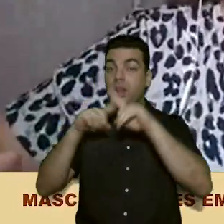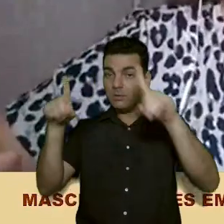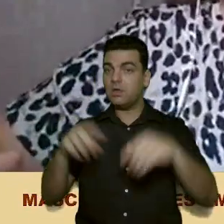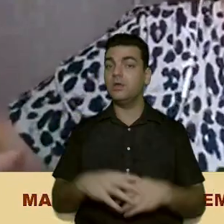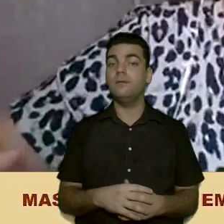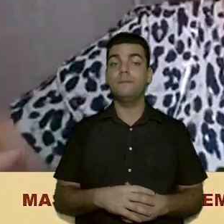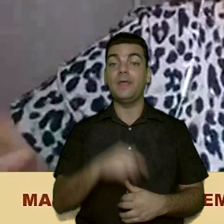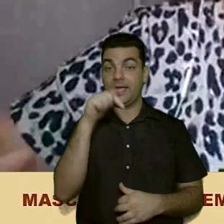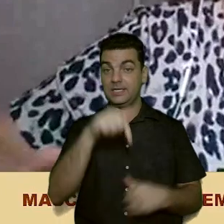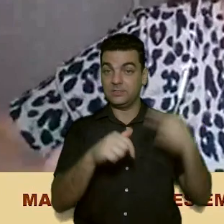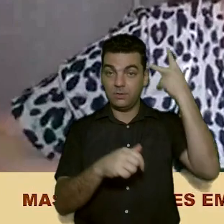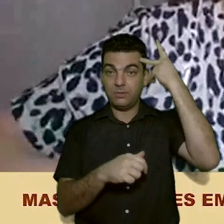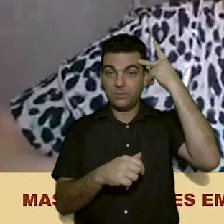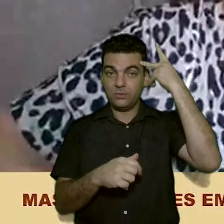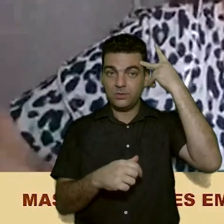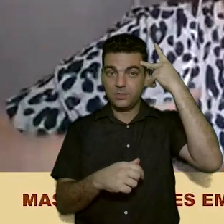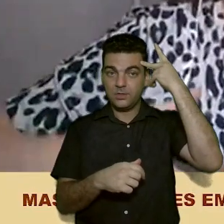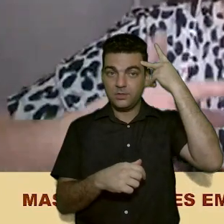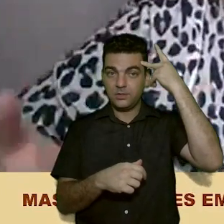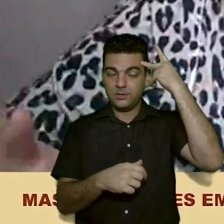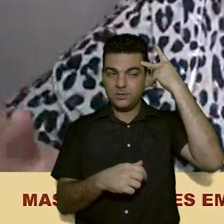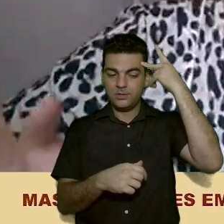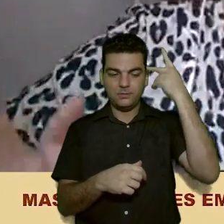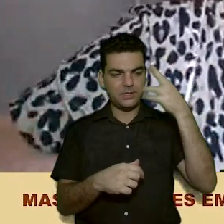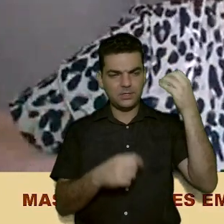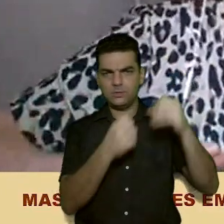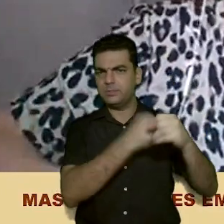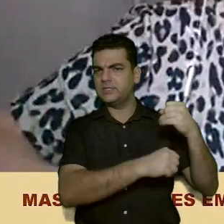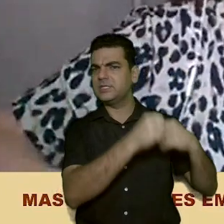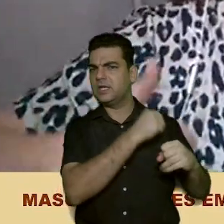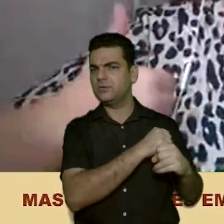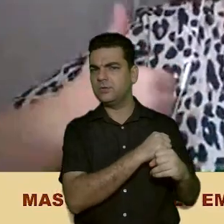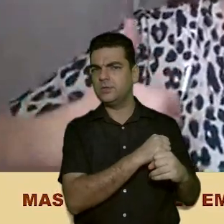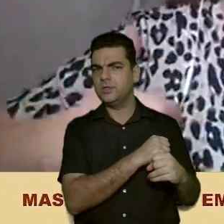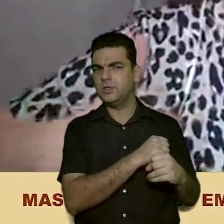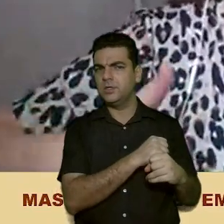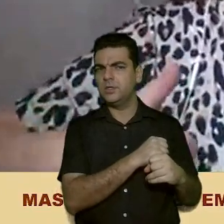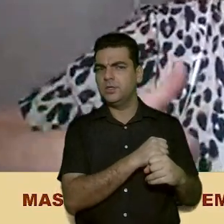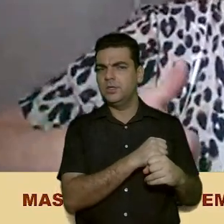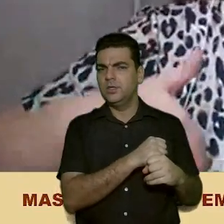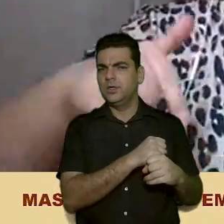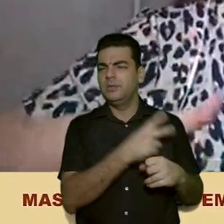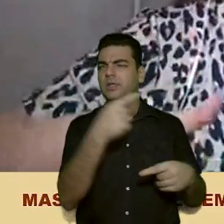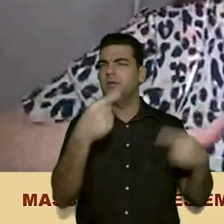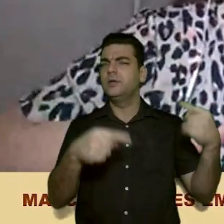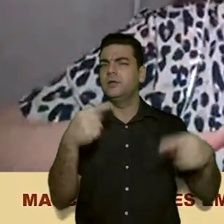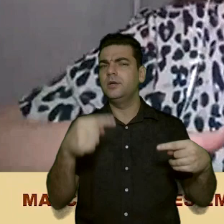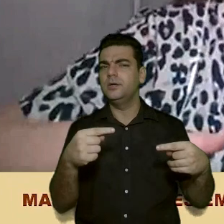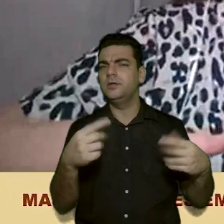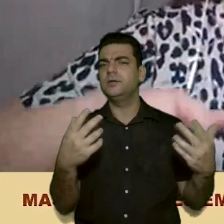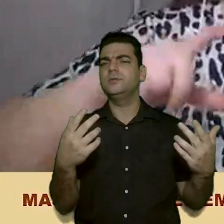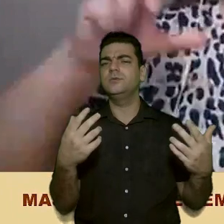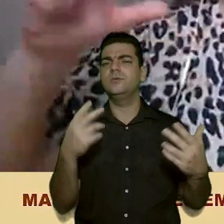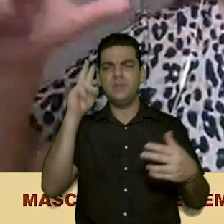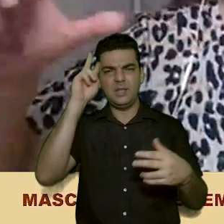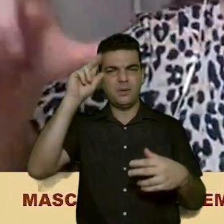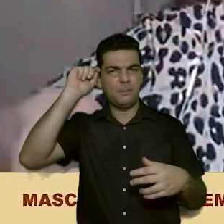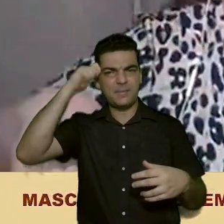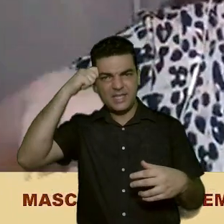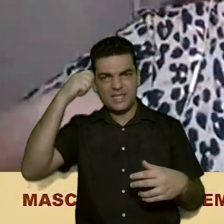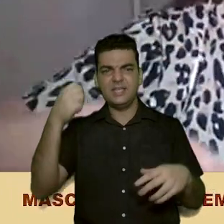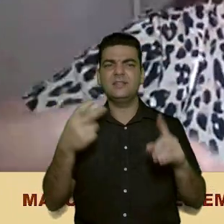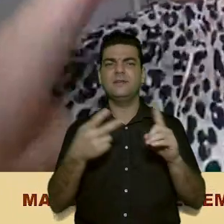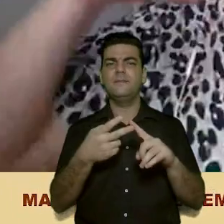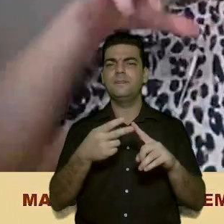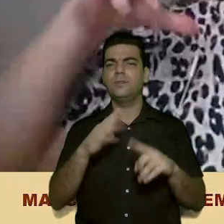consumo ali com escolas privadas, cobrar. Várias escolas de São Paulo, por exemplo, no ano passado, da cidade de São Paulo, né, colégios de